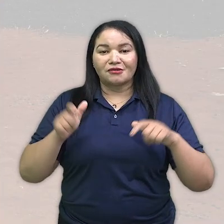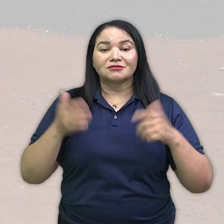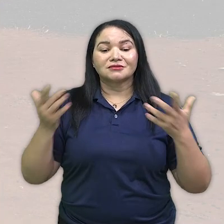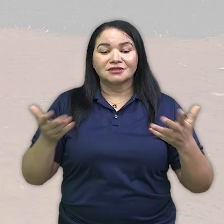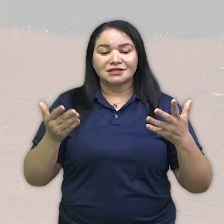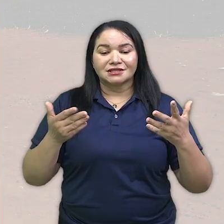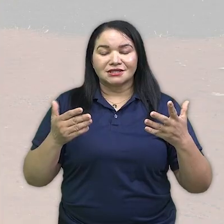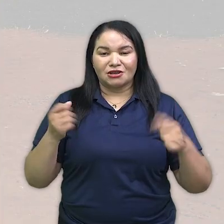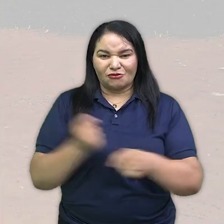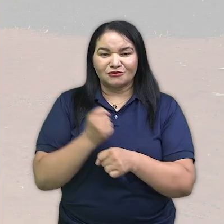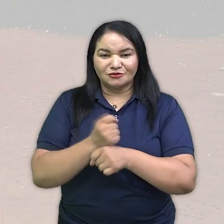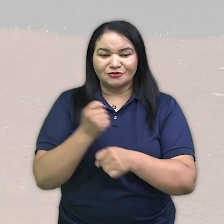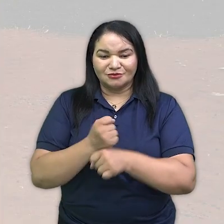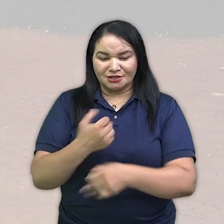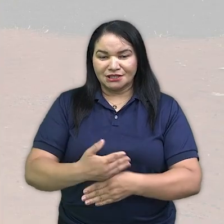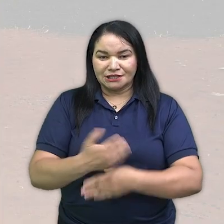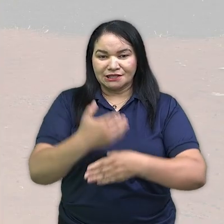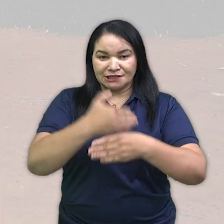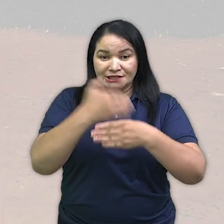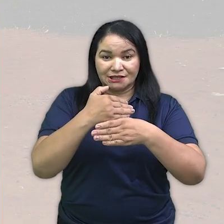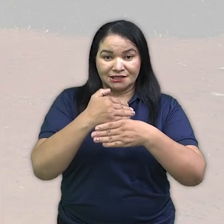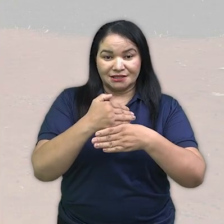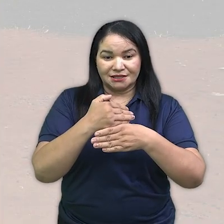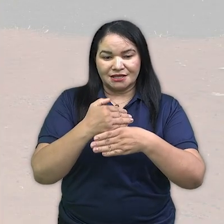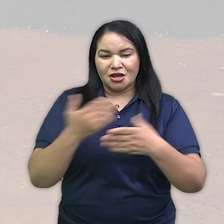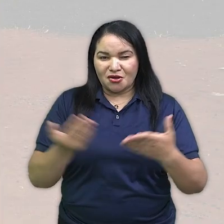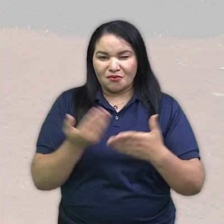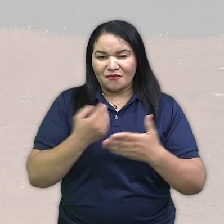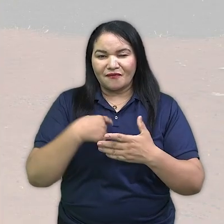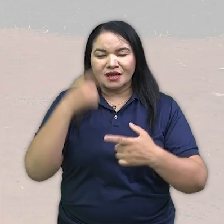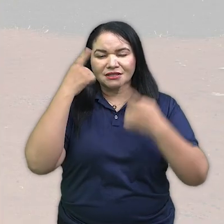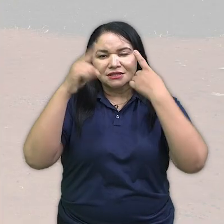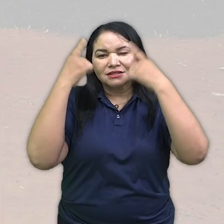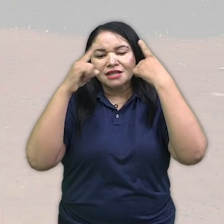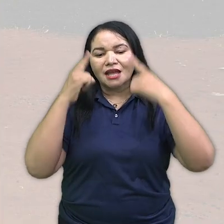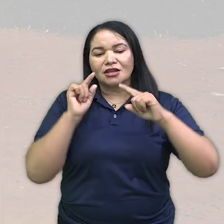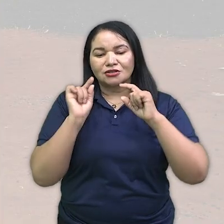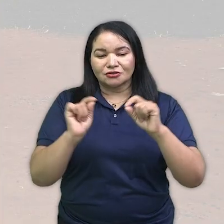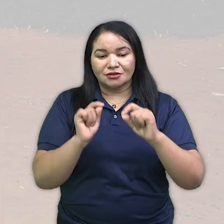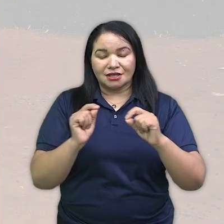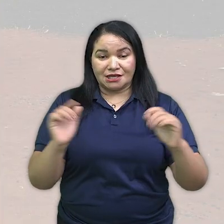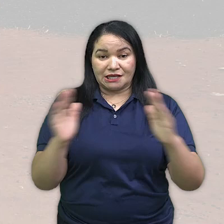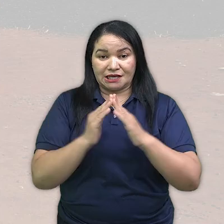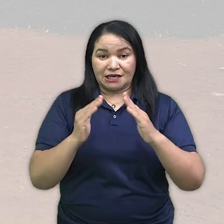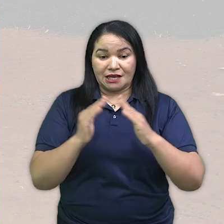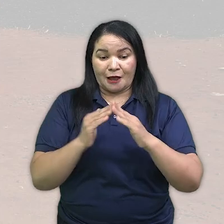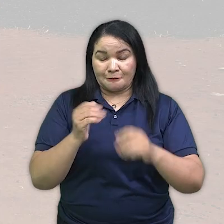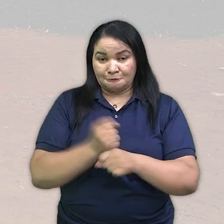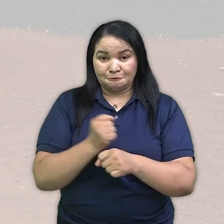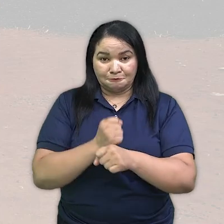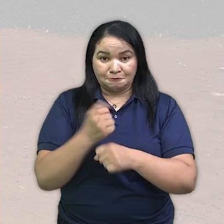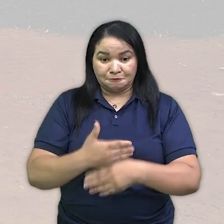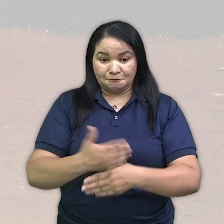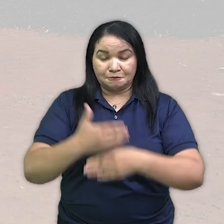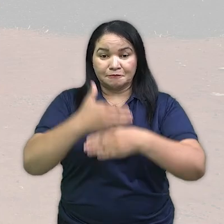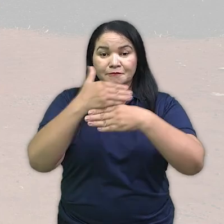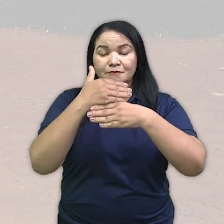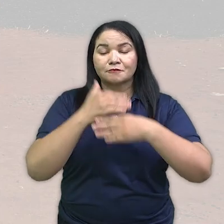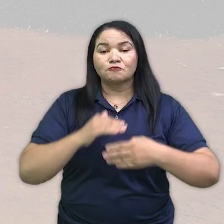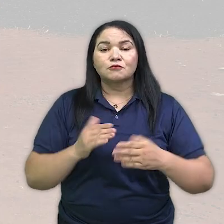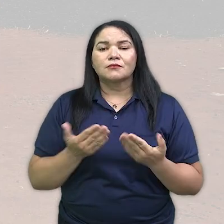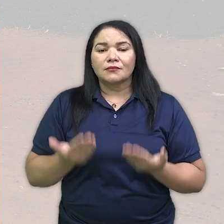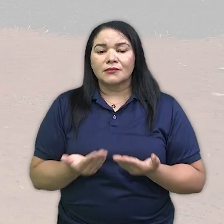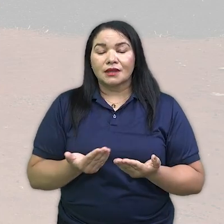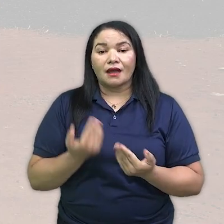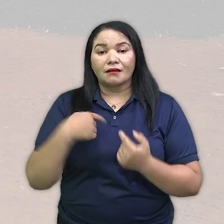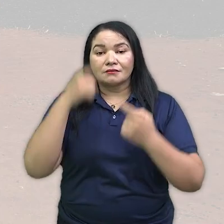Nessa construção. Estão construindo aqui, né? Essa ideia aqui de construção de casas, né? Para moradias e